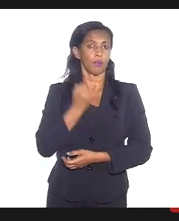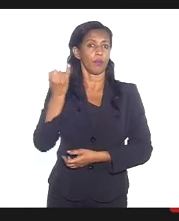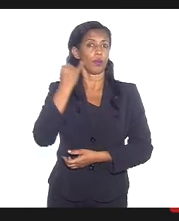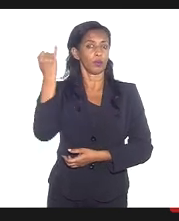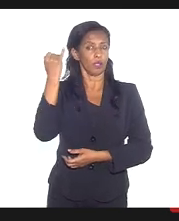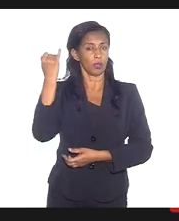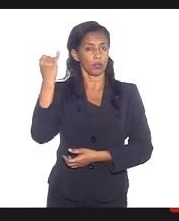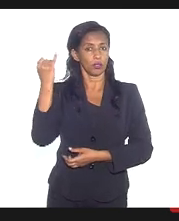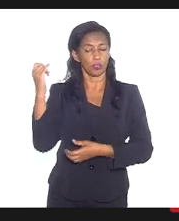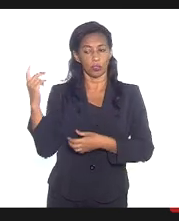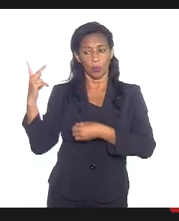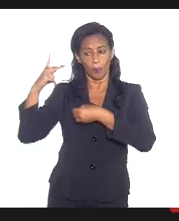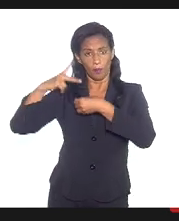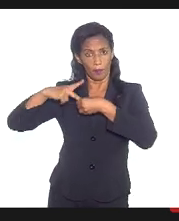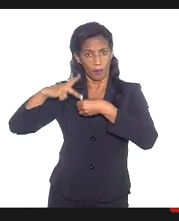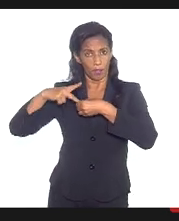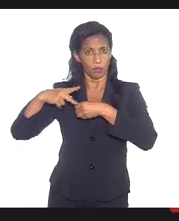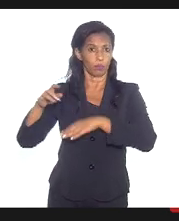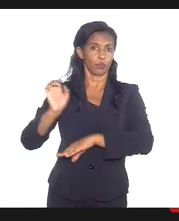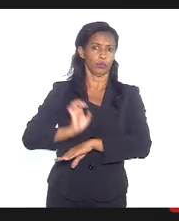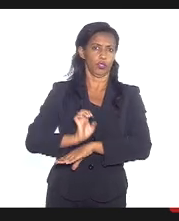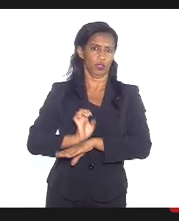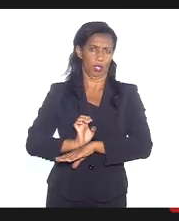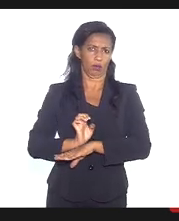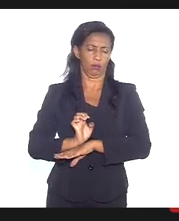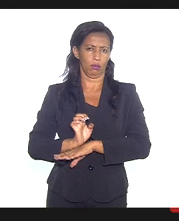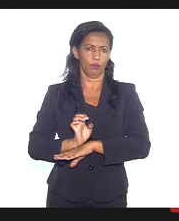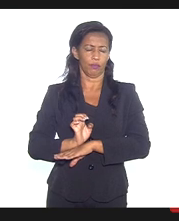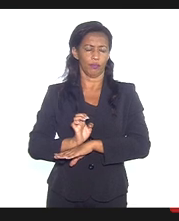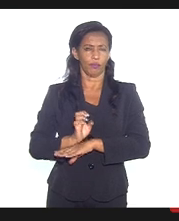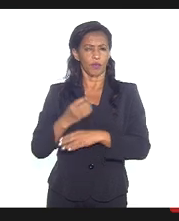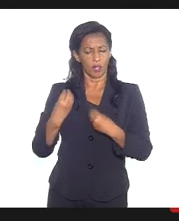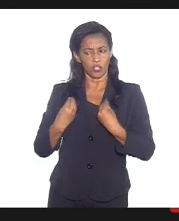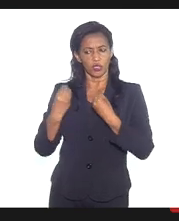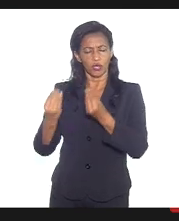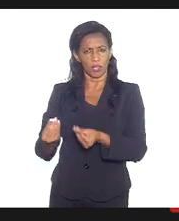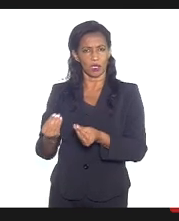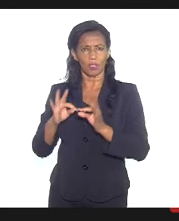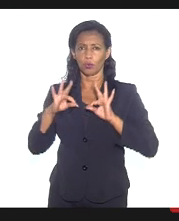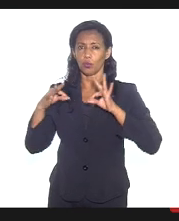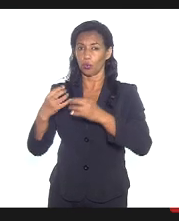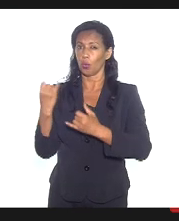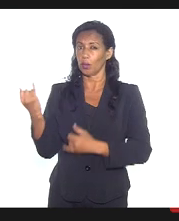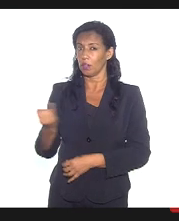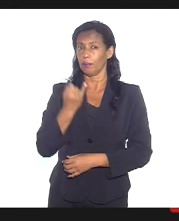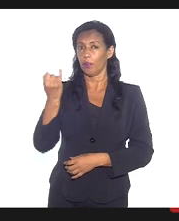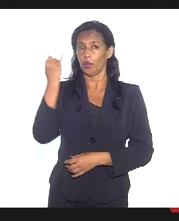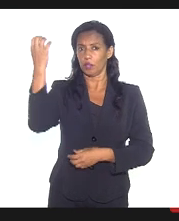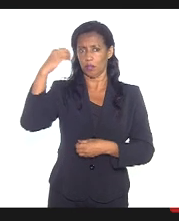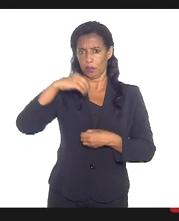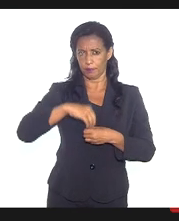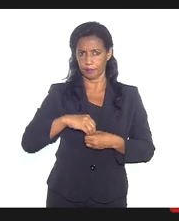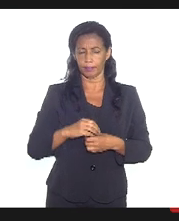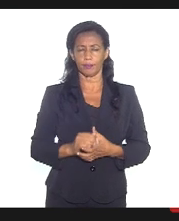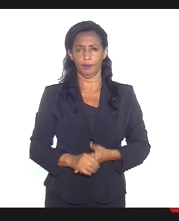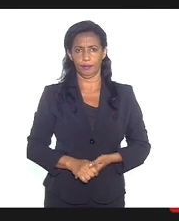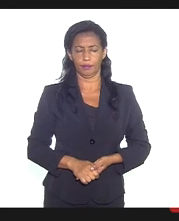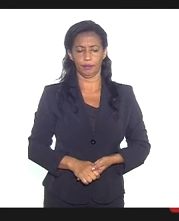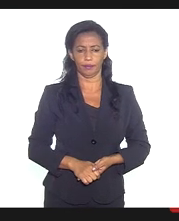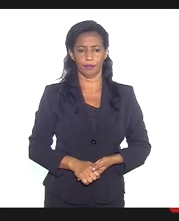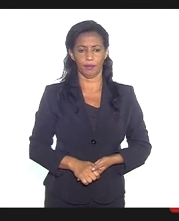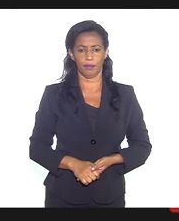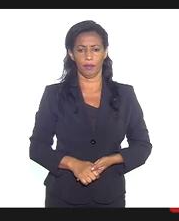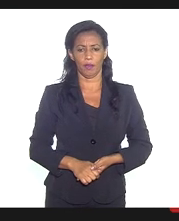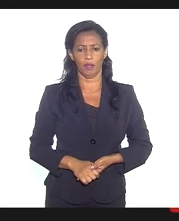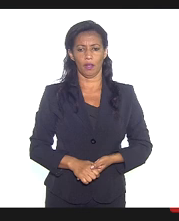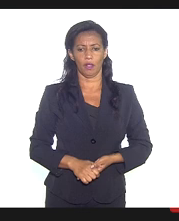petróleo para o Estado, né, diria assim, e a gente tem dado toda essa importância aqui dentro. Pode passar, Fortunato. Bom,